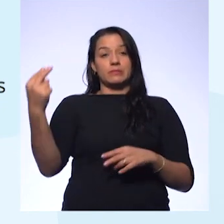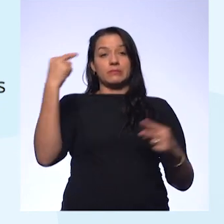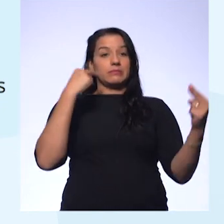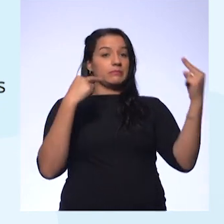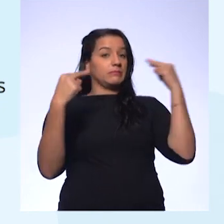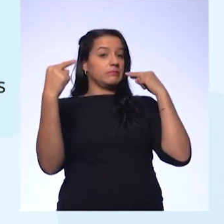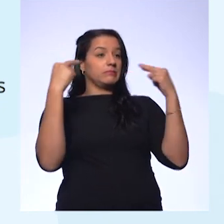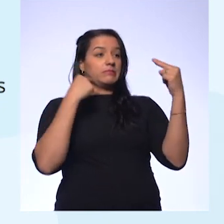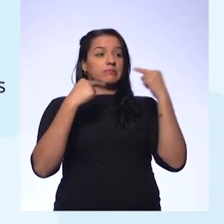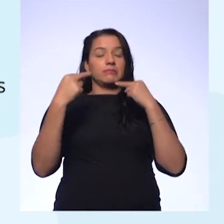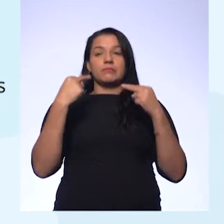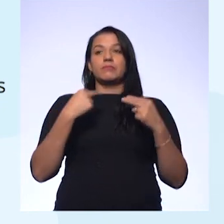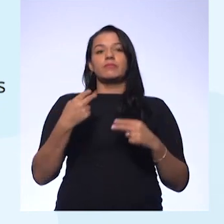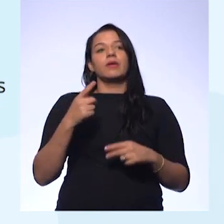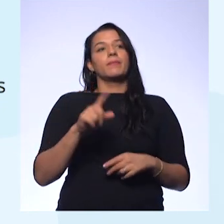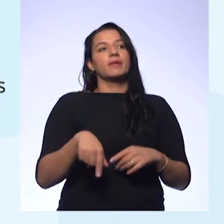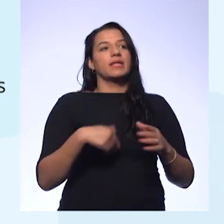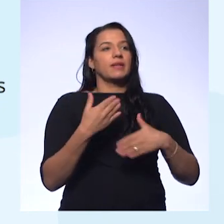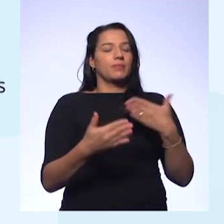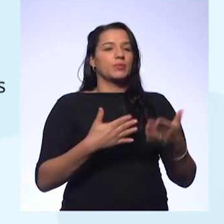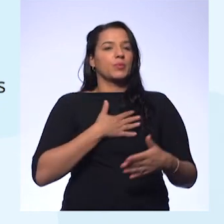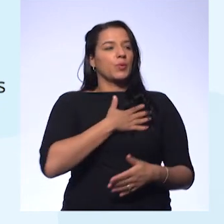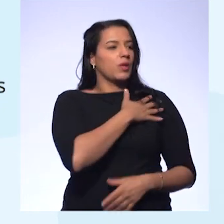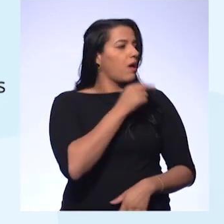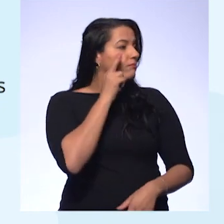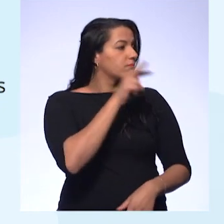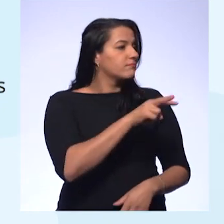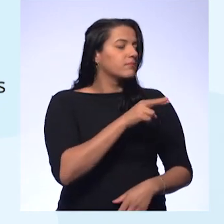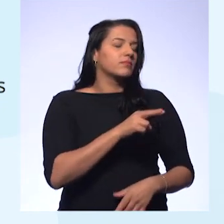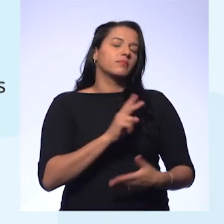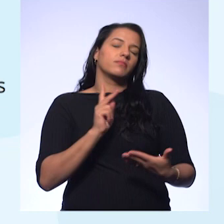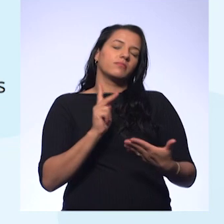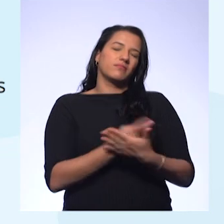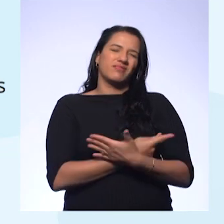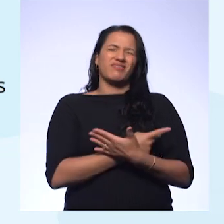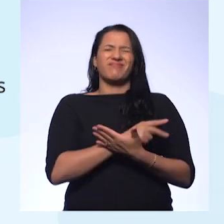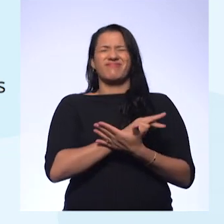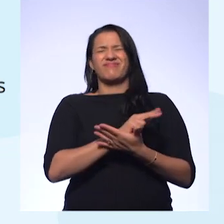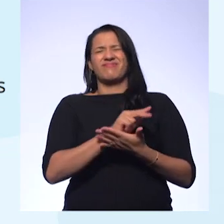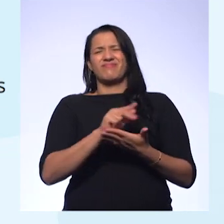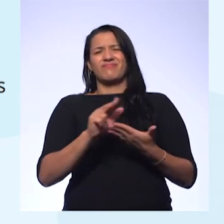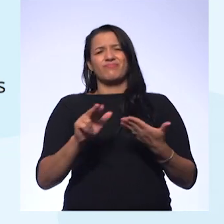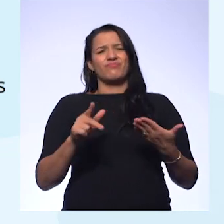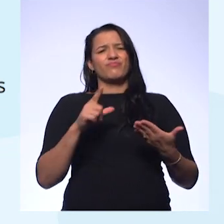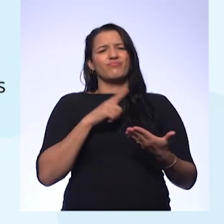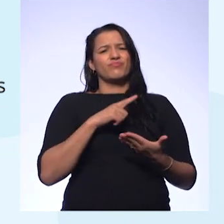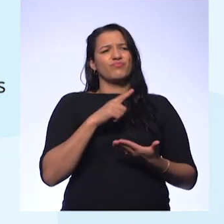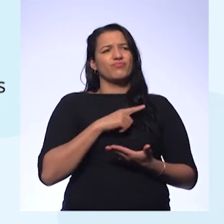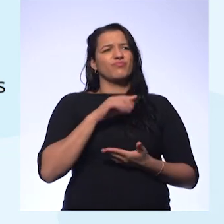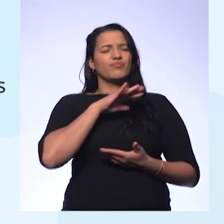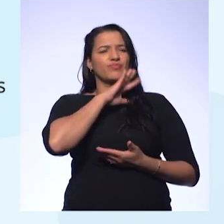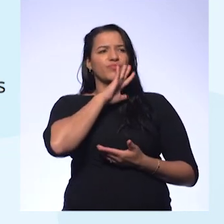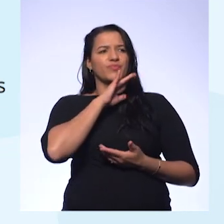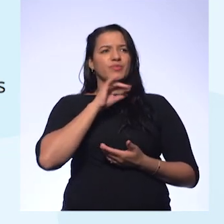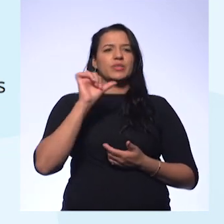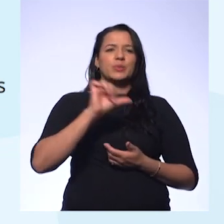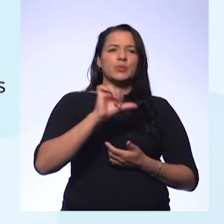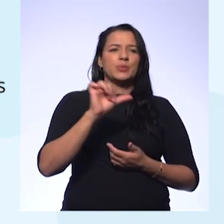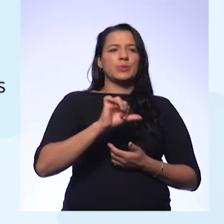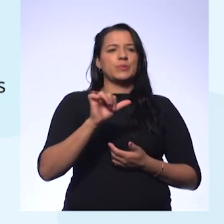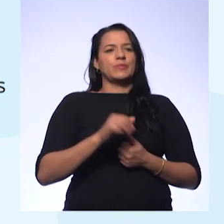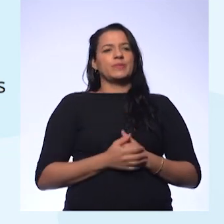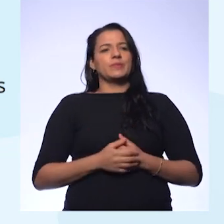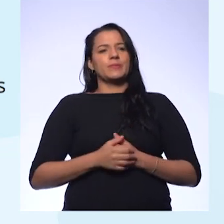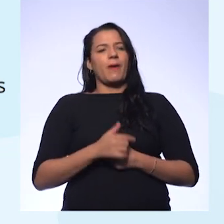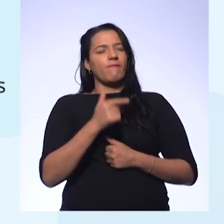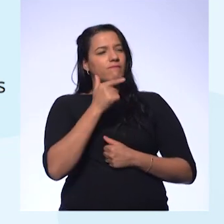sua preferência para não contrariar o coronel. Enfim, uma série de fraudes aí que tornavam muitas vezes